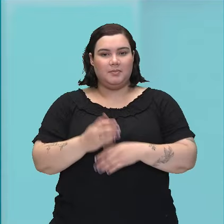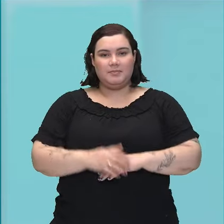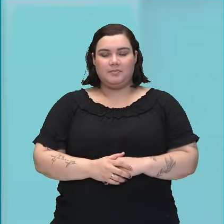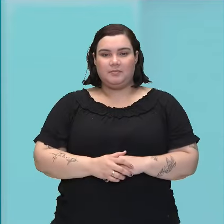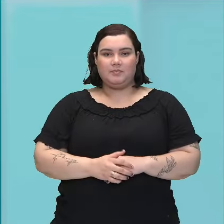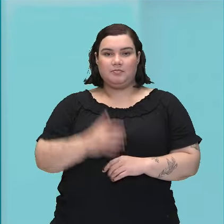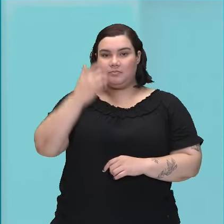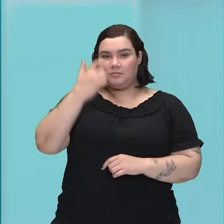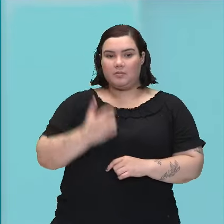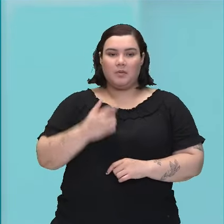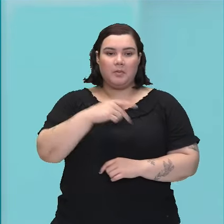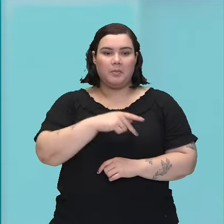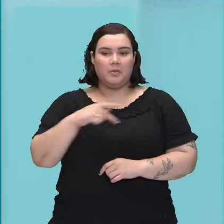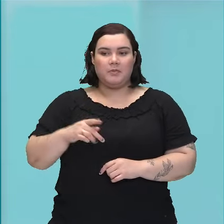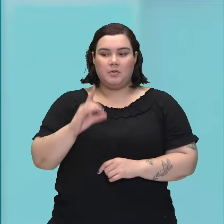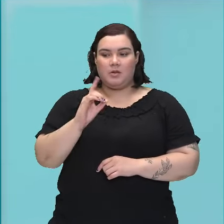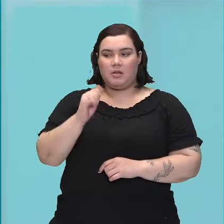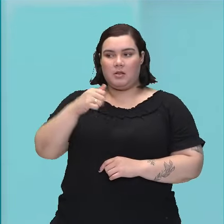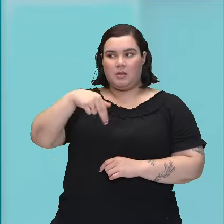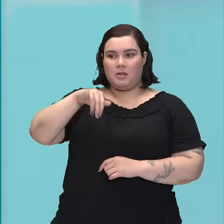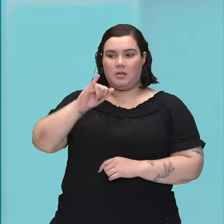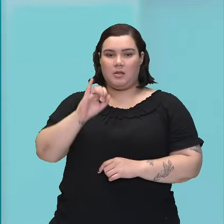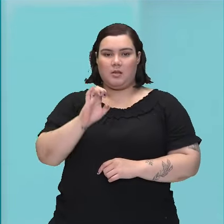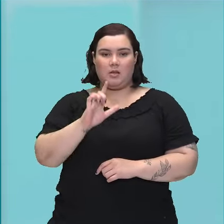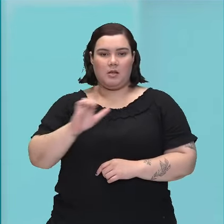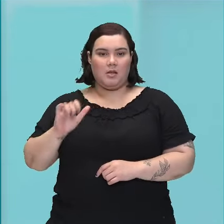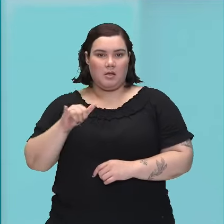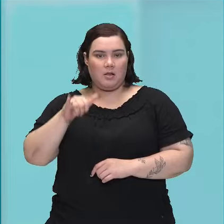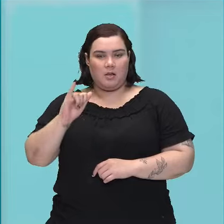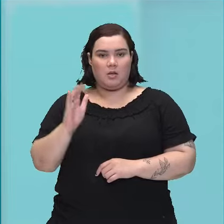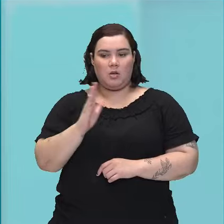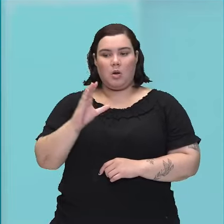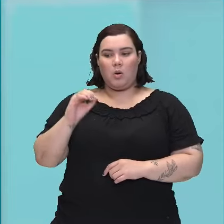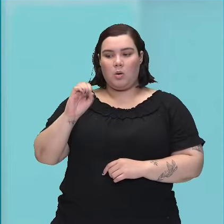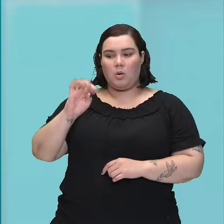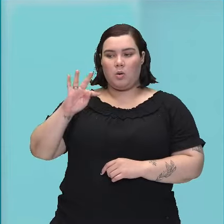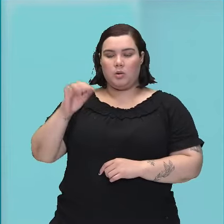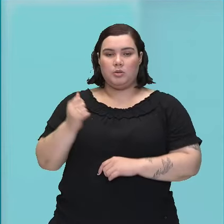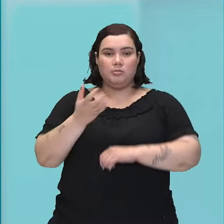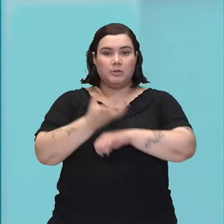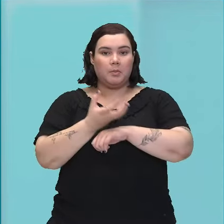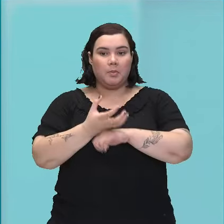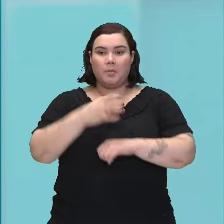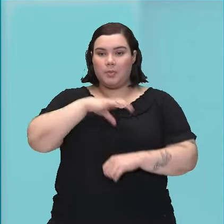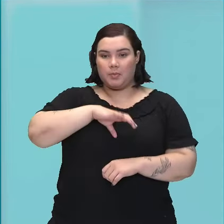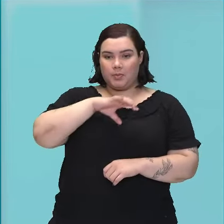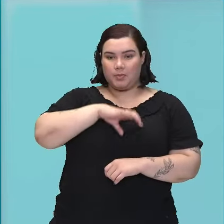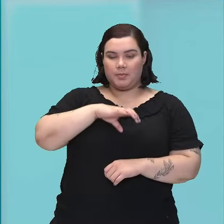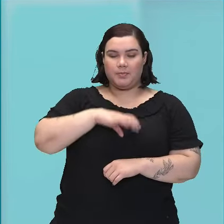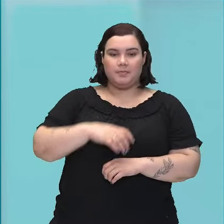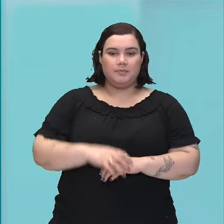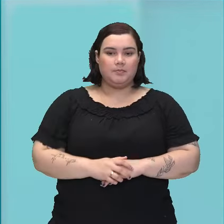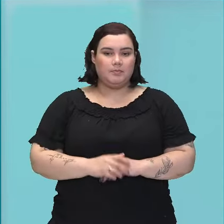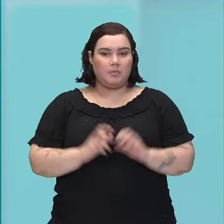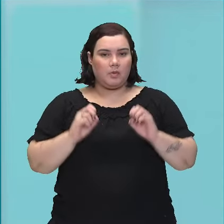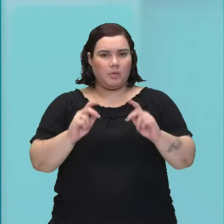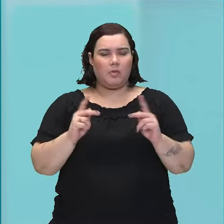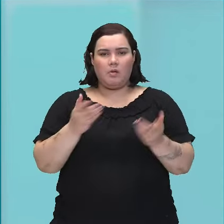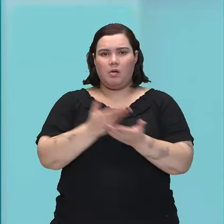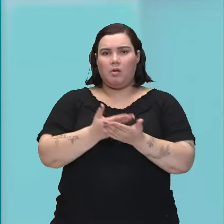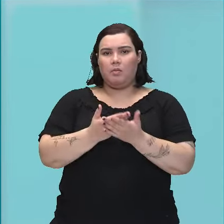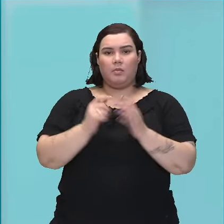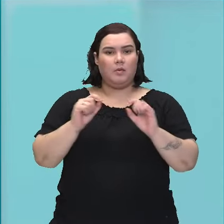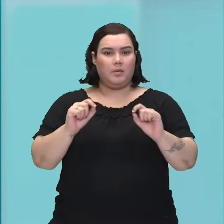Eu sou a professora Daniele Costa, do componente de língua portuguesa. Vamos conhecer a aula de